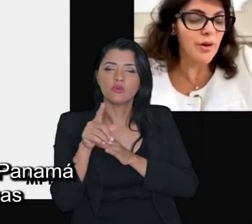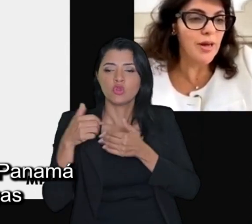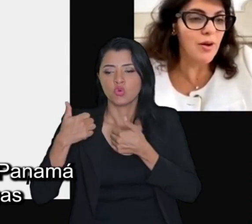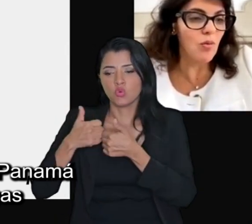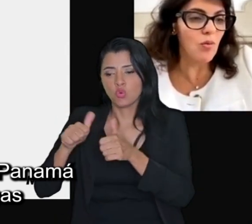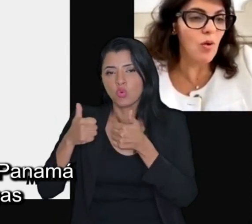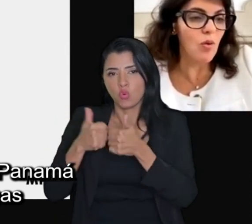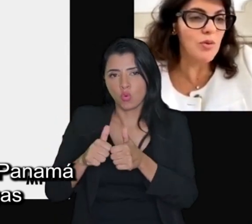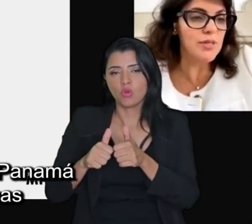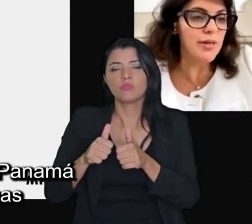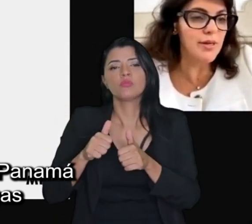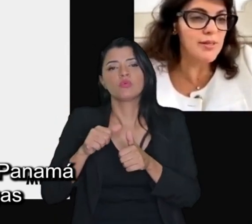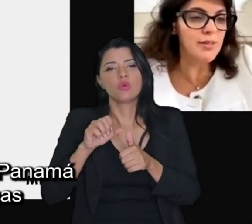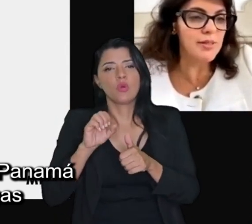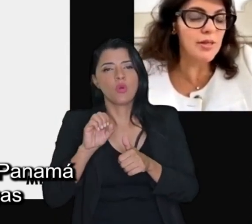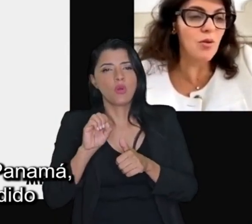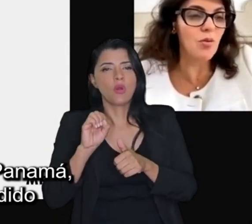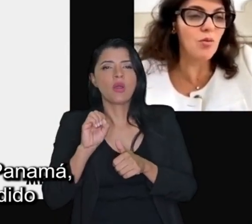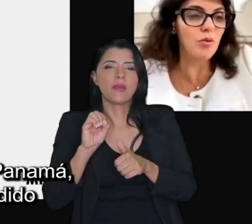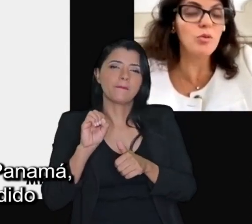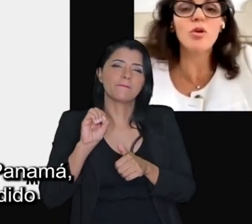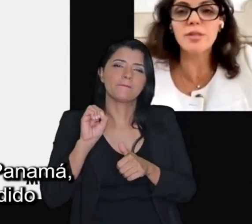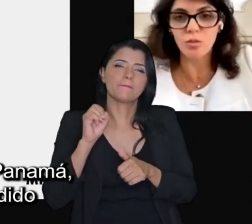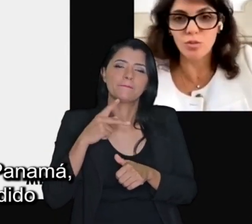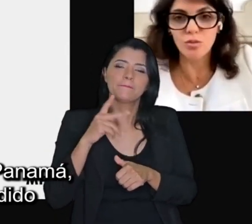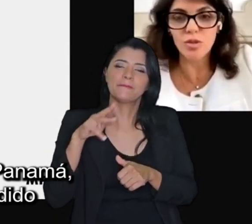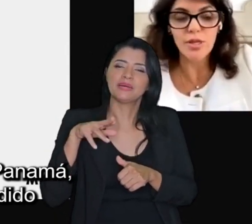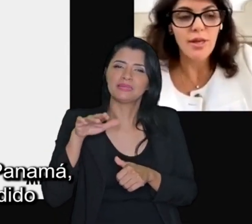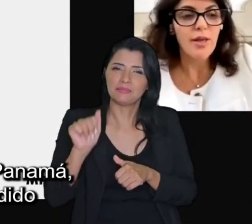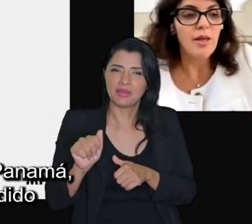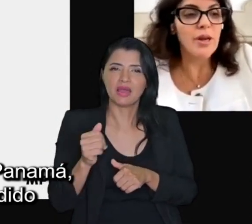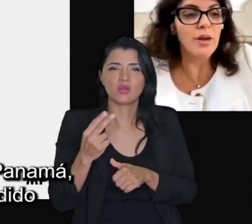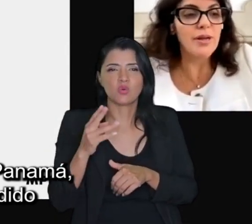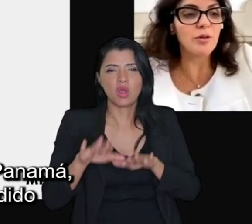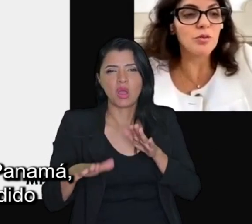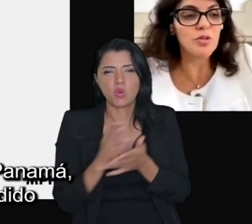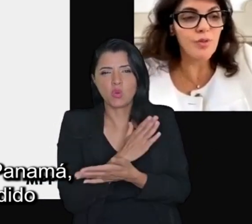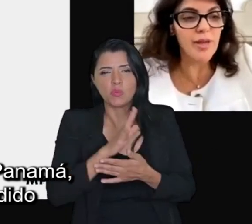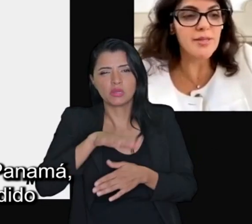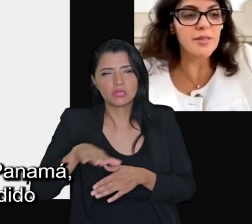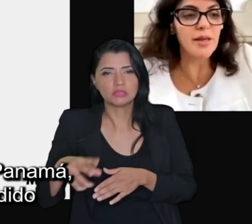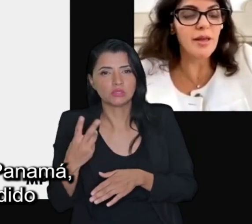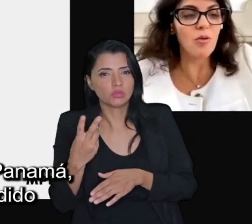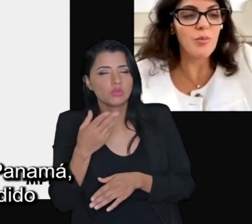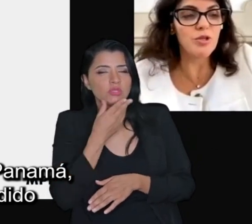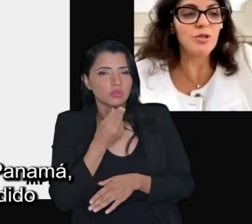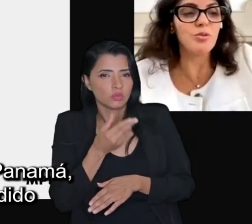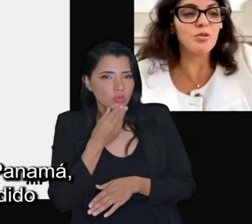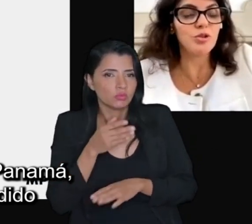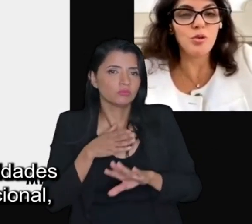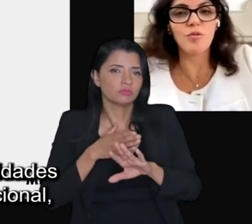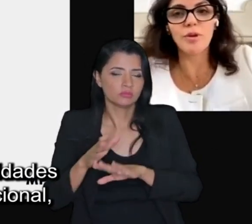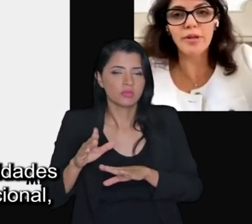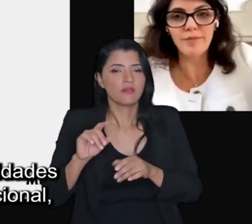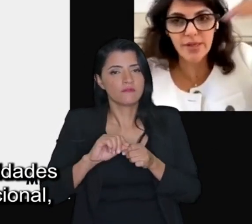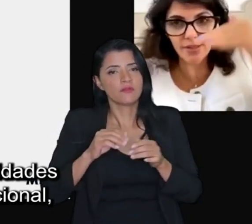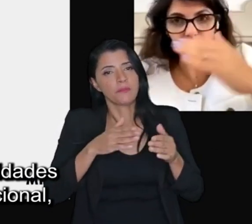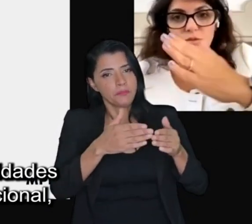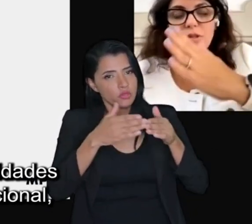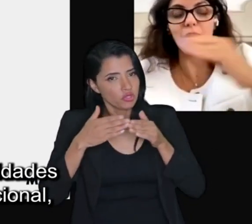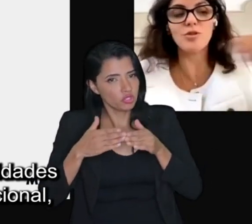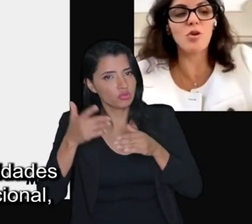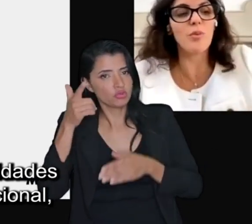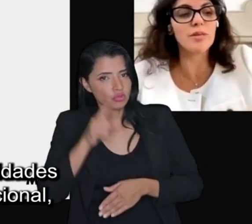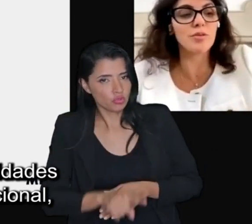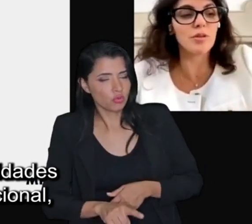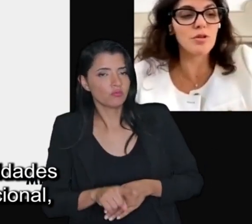virou no Panamá com algumas crianças e 2 adultos. O Panamá, então, nos fez um pedido, de novo, através